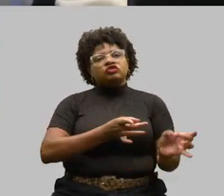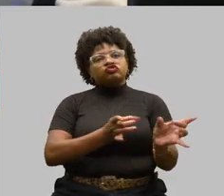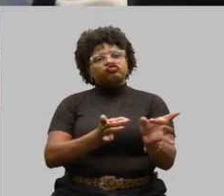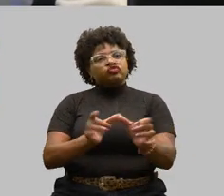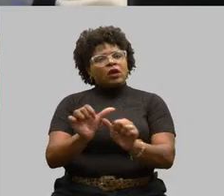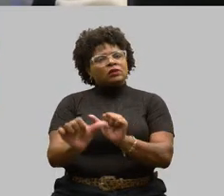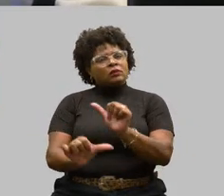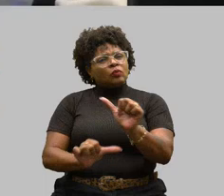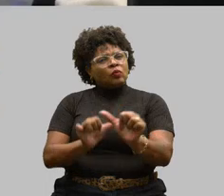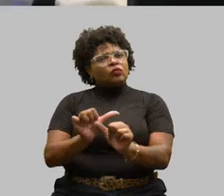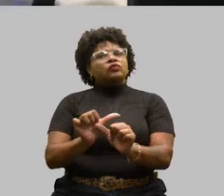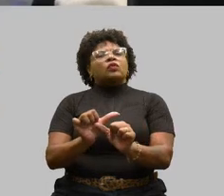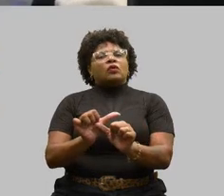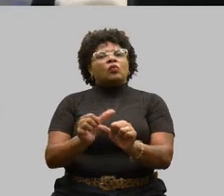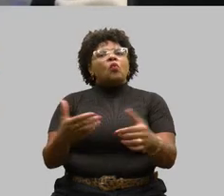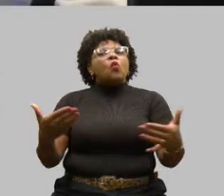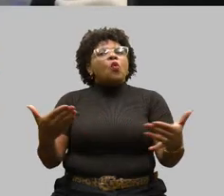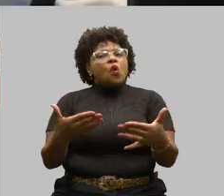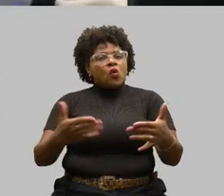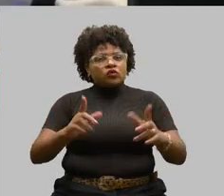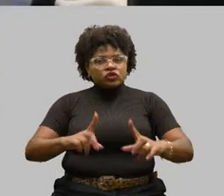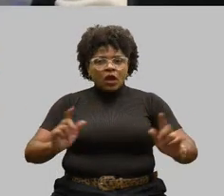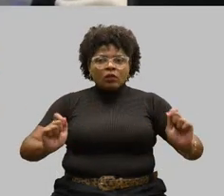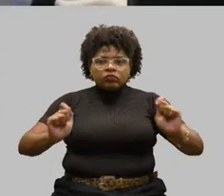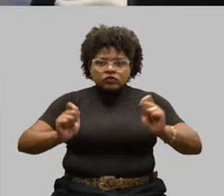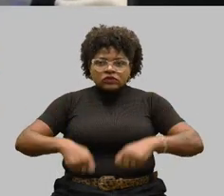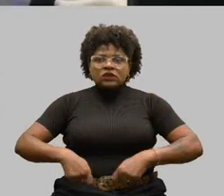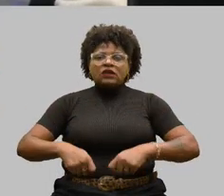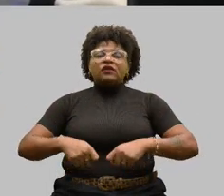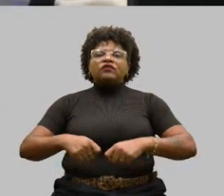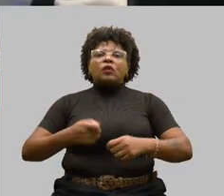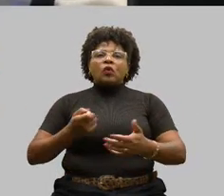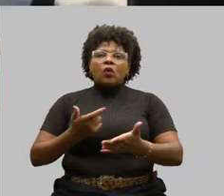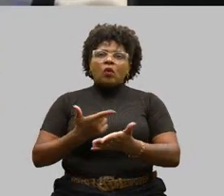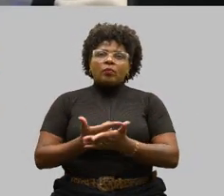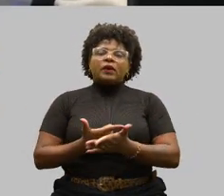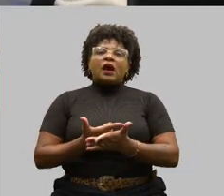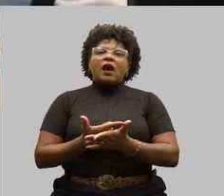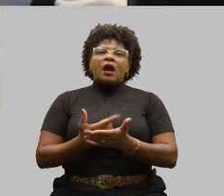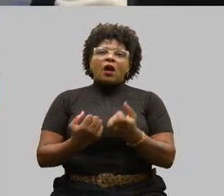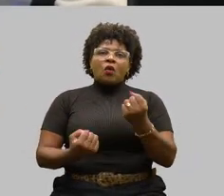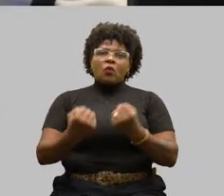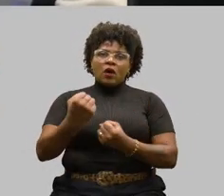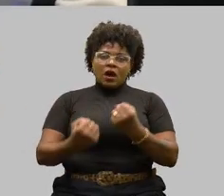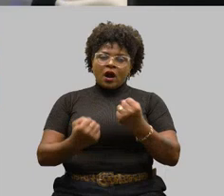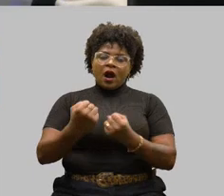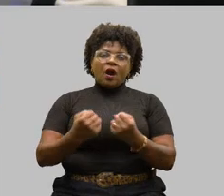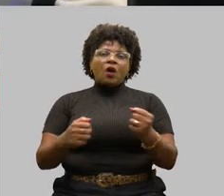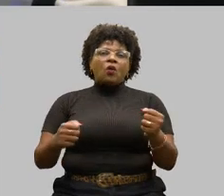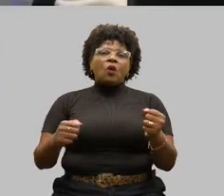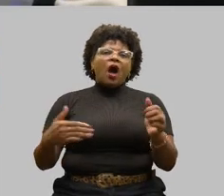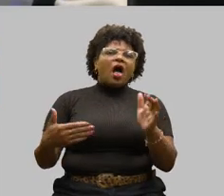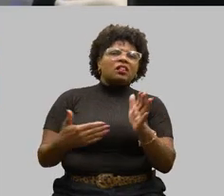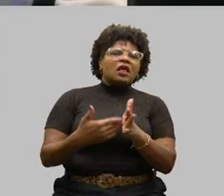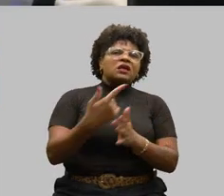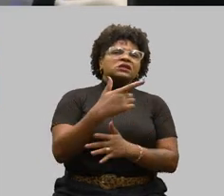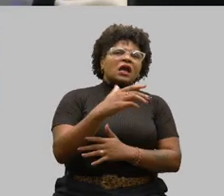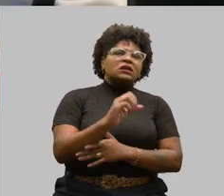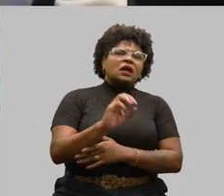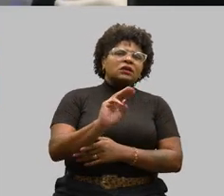adquirir um veículo para pessoas com deficiência no valor de 70 mil reais nós estamos